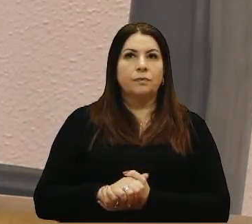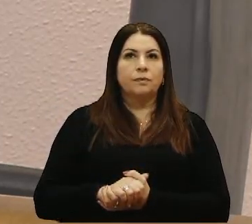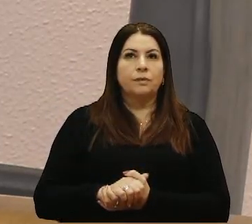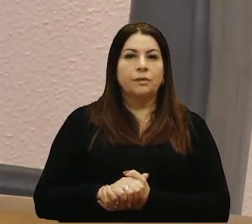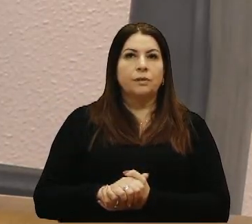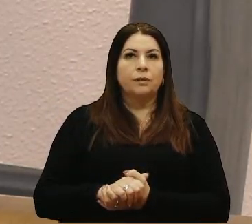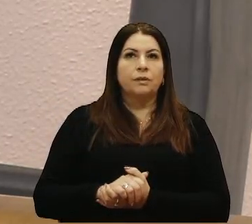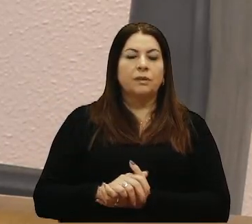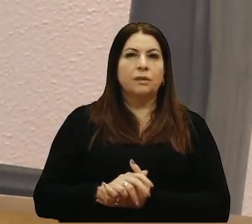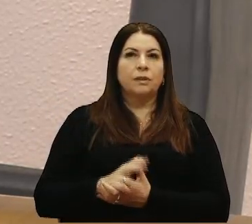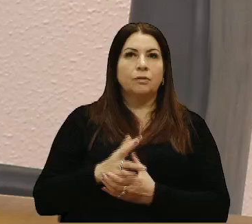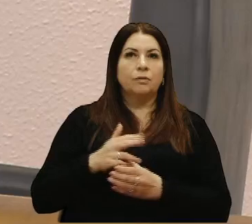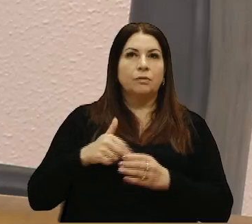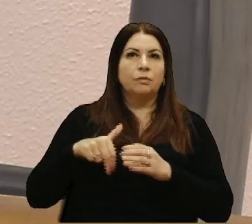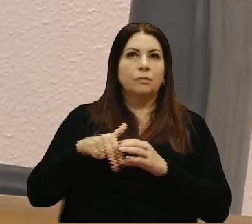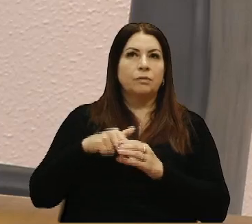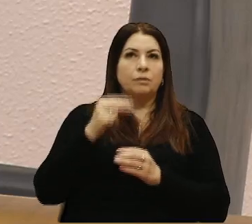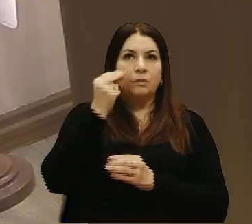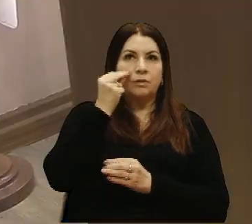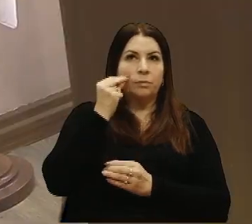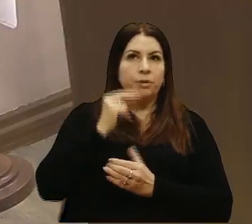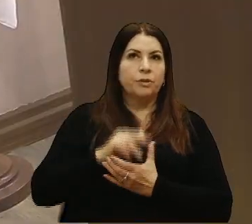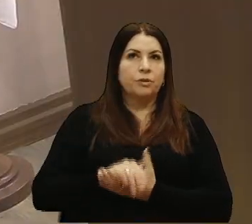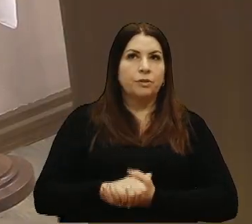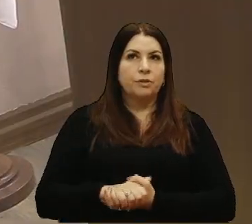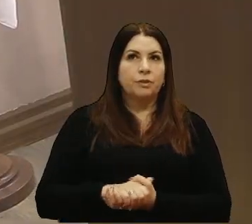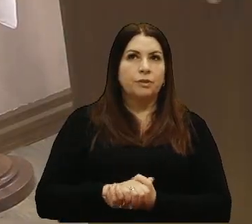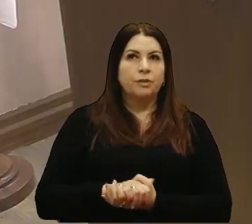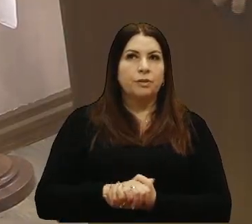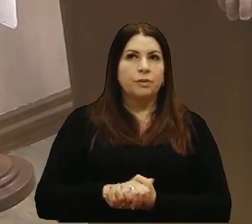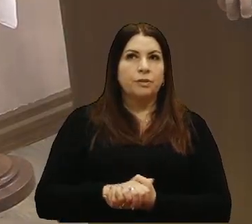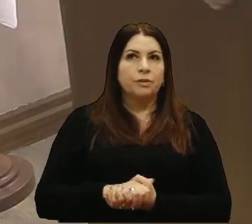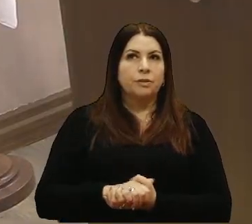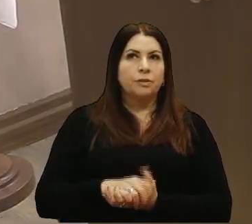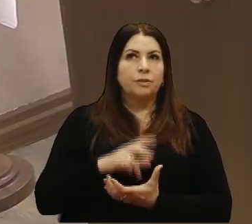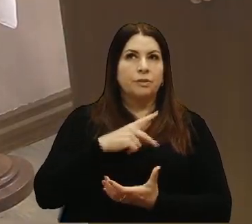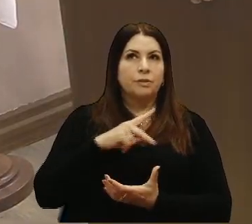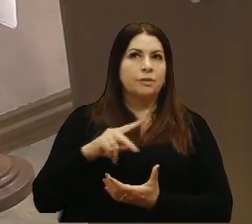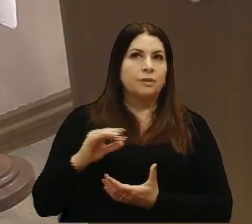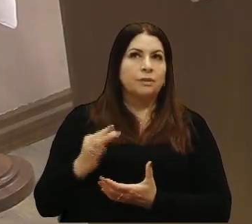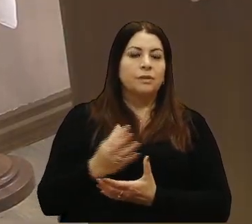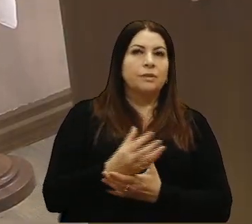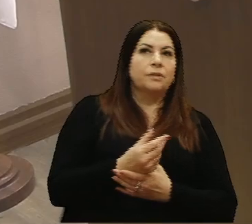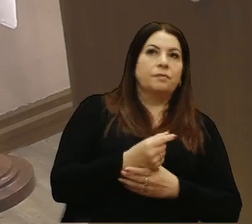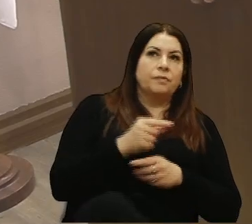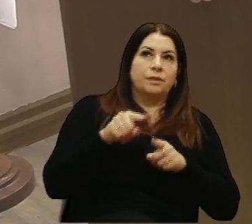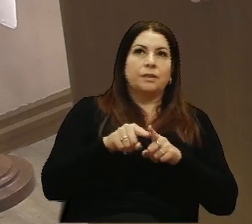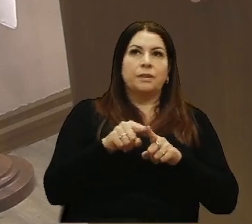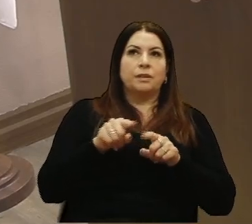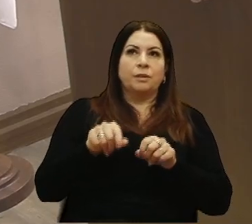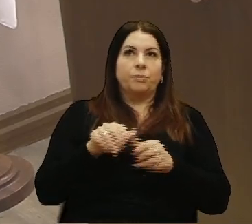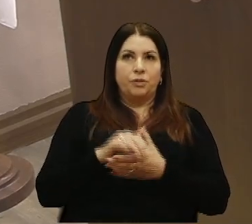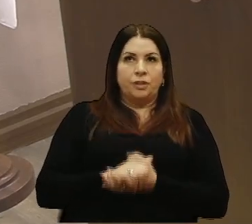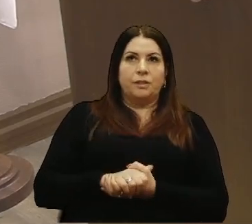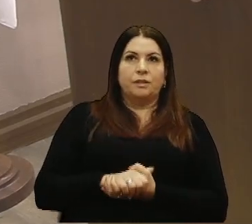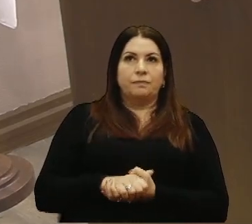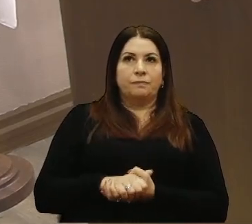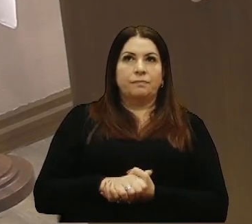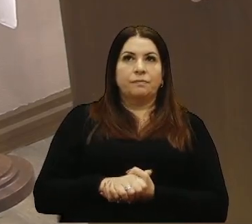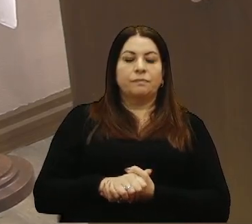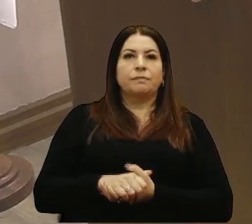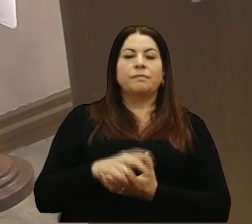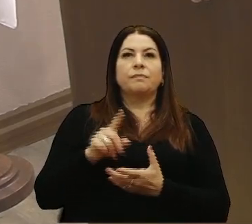Segue Cláudio Libardi da tribuna. Presidente, muito obrigado aos que permanecem nesse plenário. Queria agradecer a